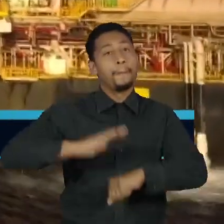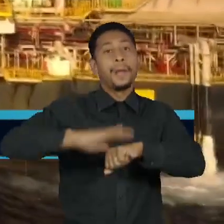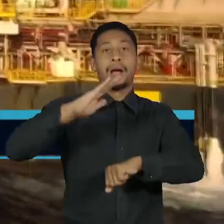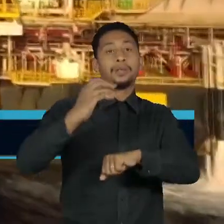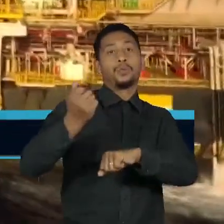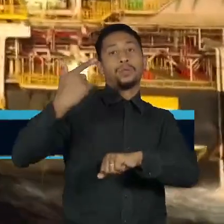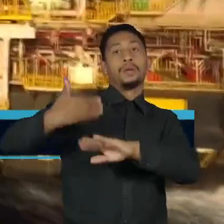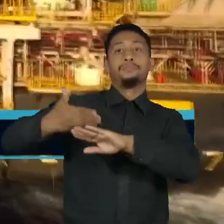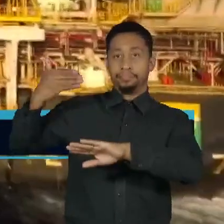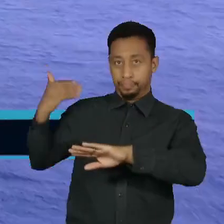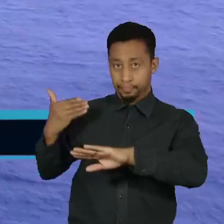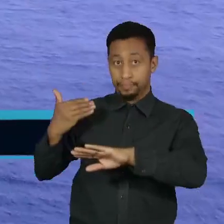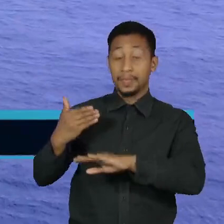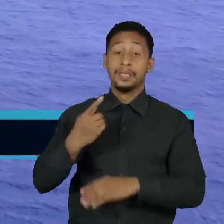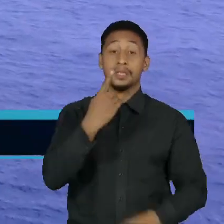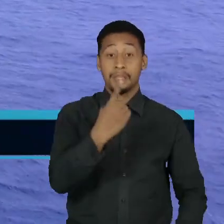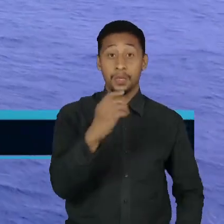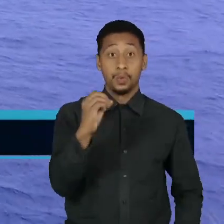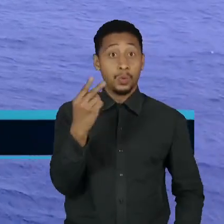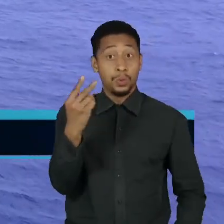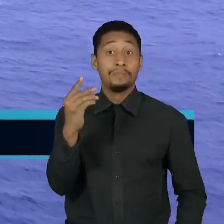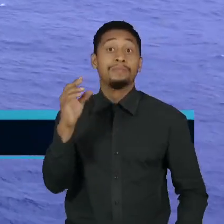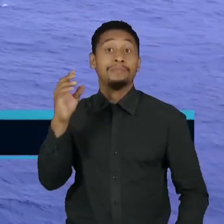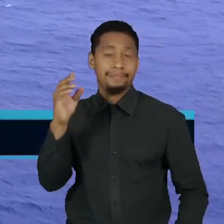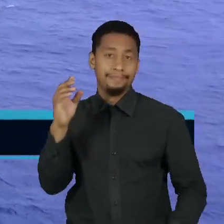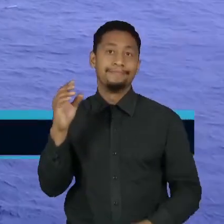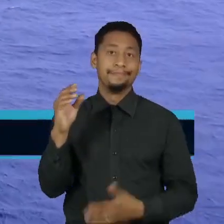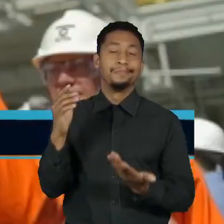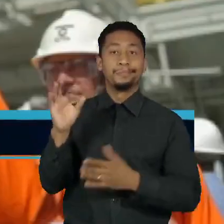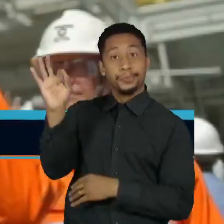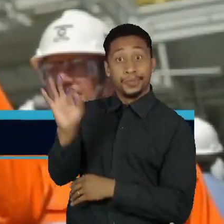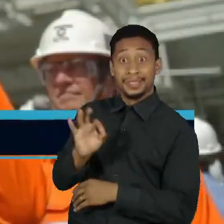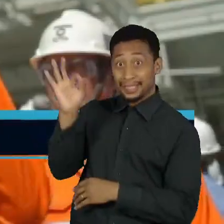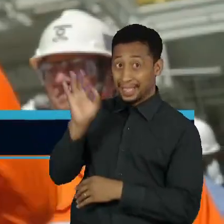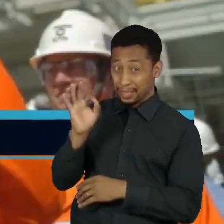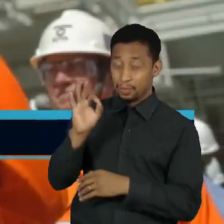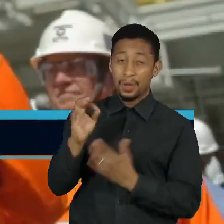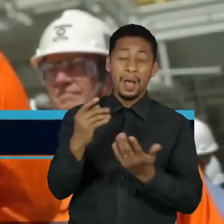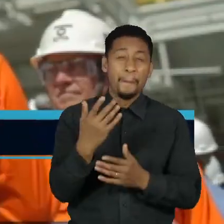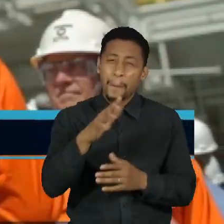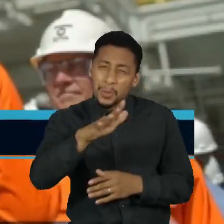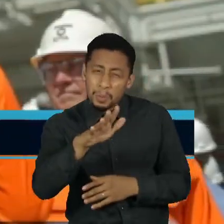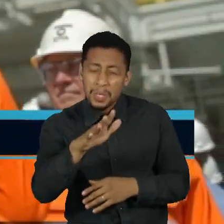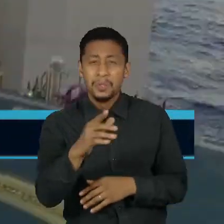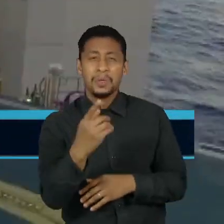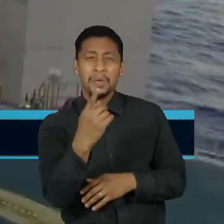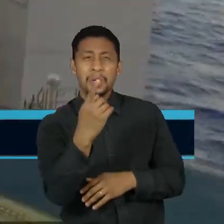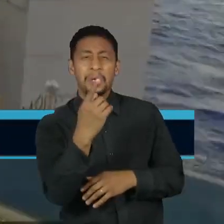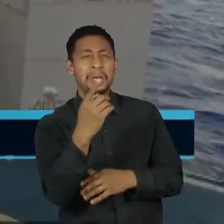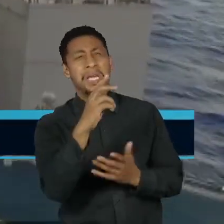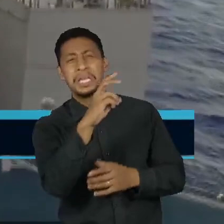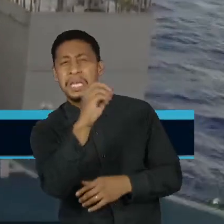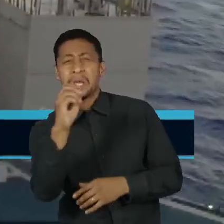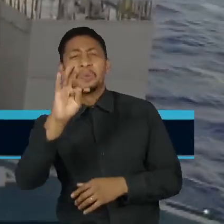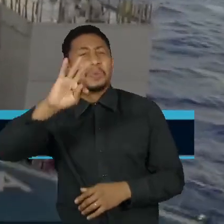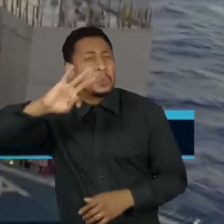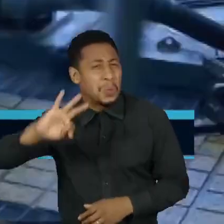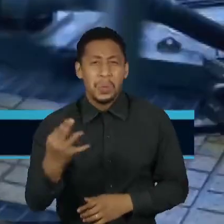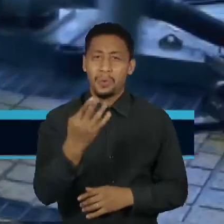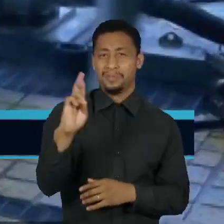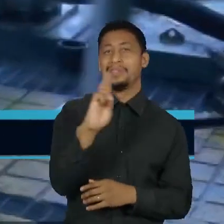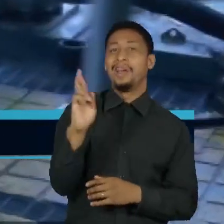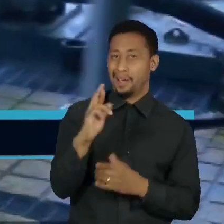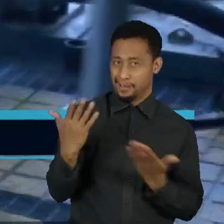bilhões de dólares, o equivalente a meio trilhão de reais. A maior parte, 72%, vai alimentar projetos